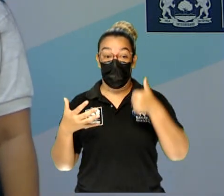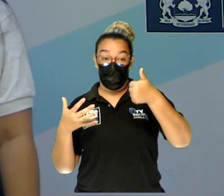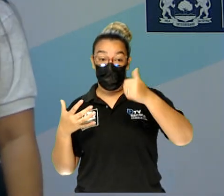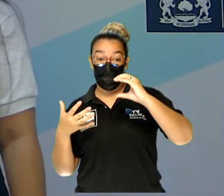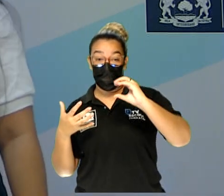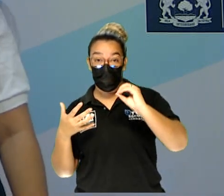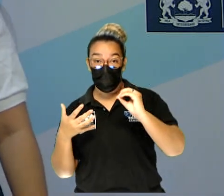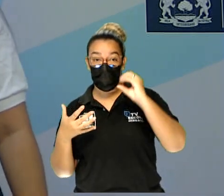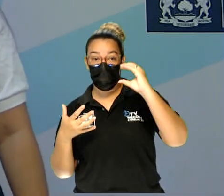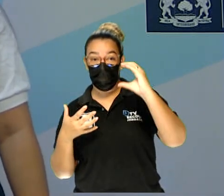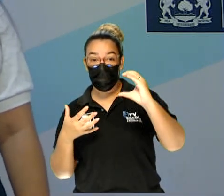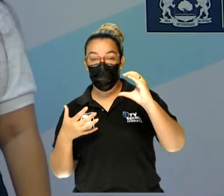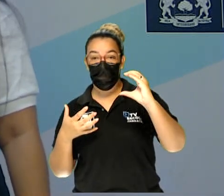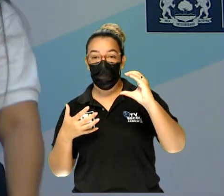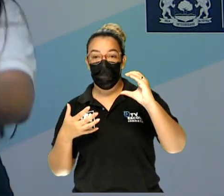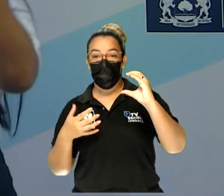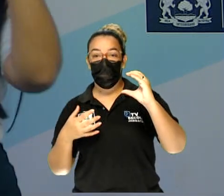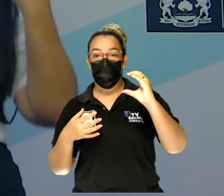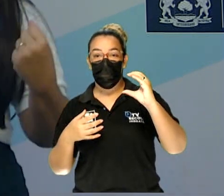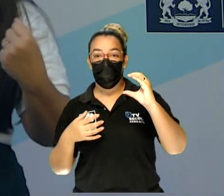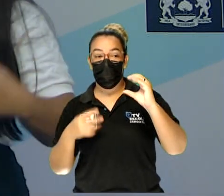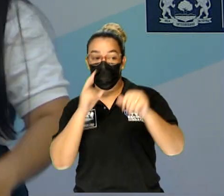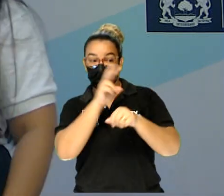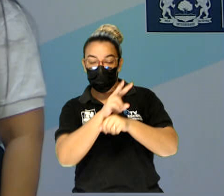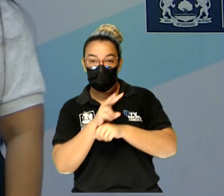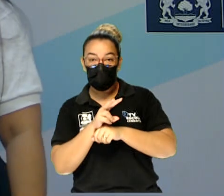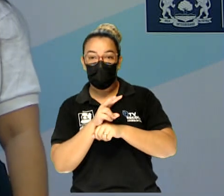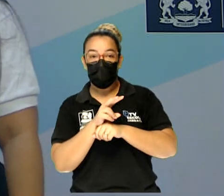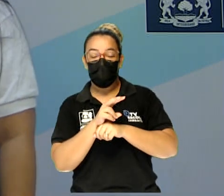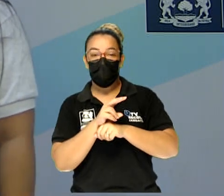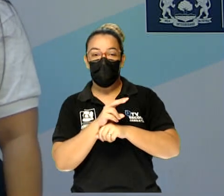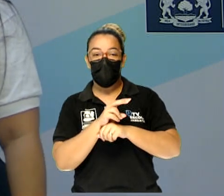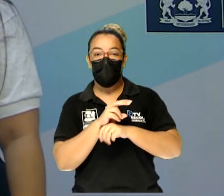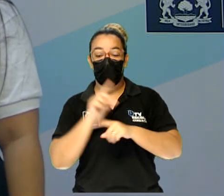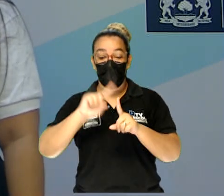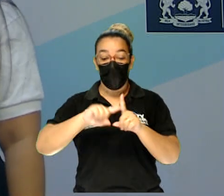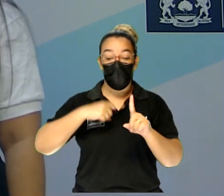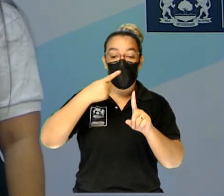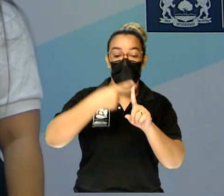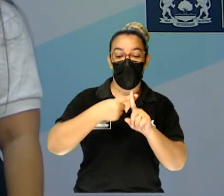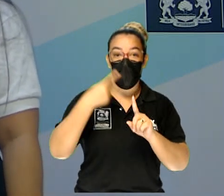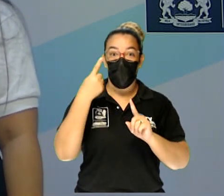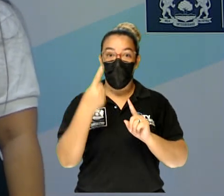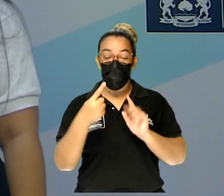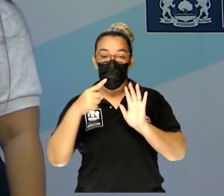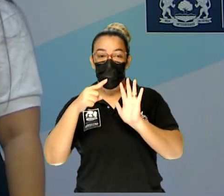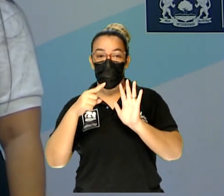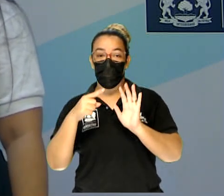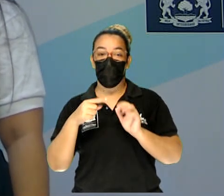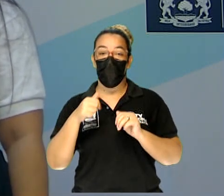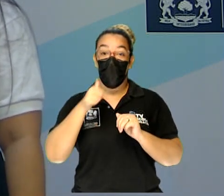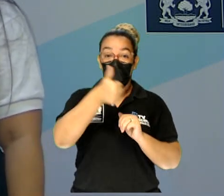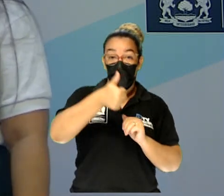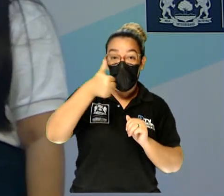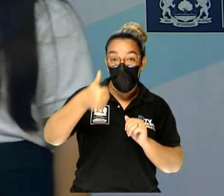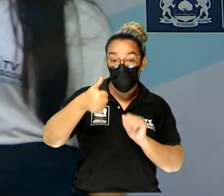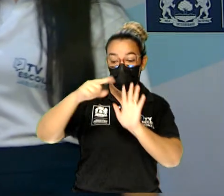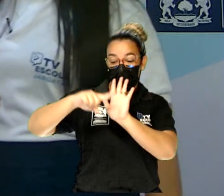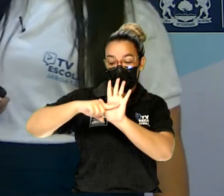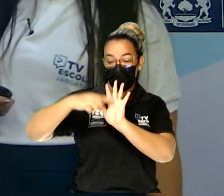centenas aqui que eu desagrupei, que eu peguei uma unidade milhar, mais uma centena que já tinha. Então, 11 menos